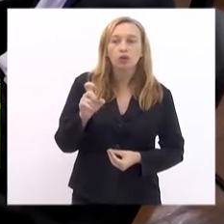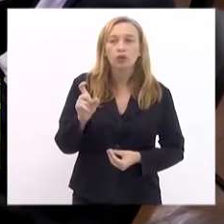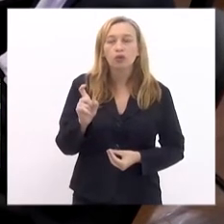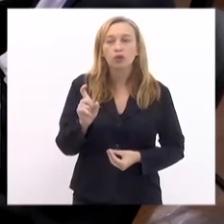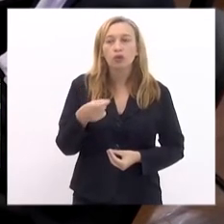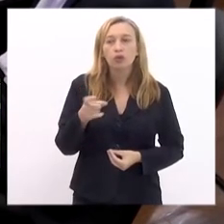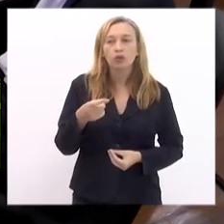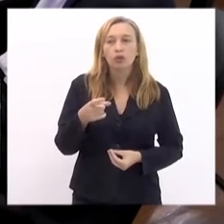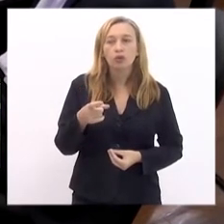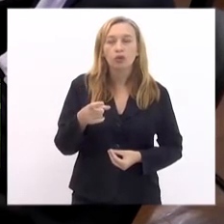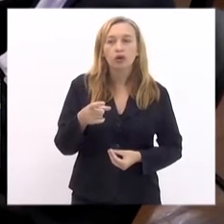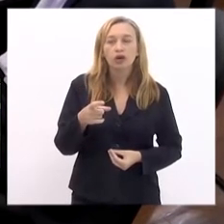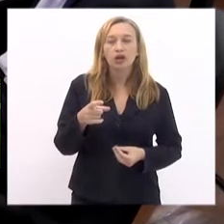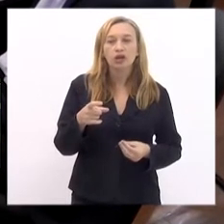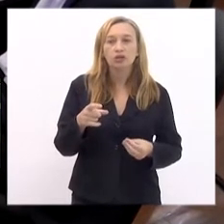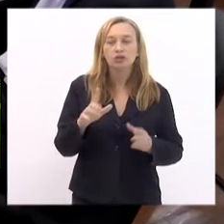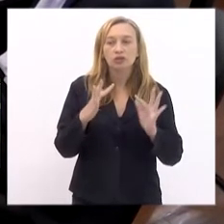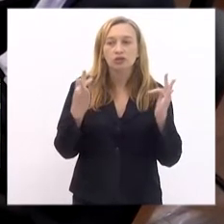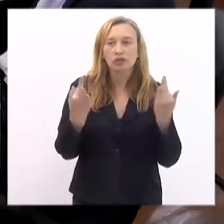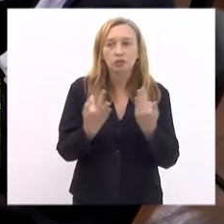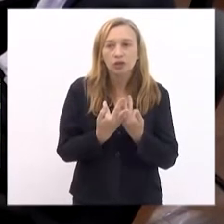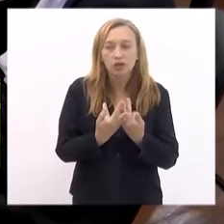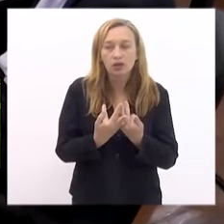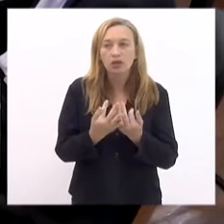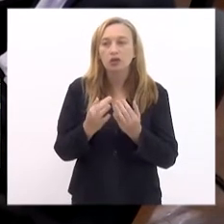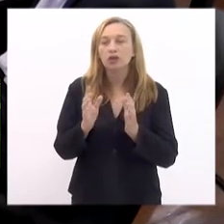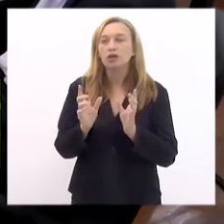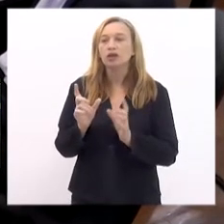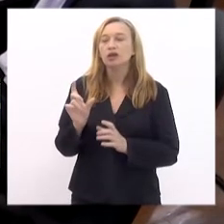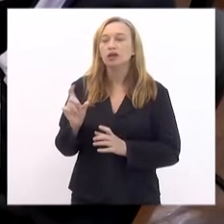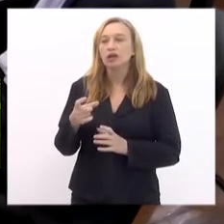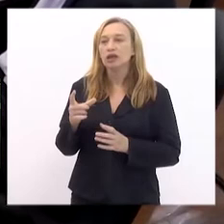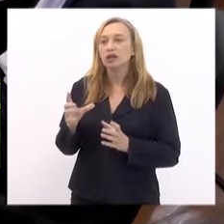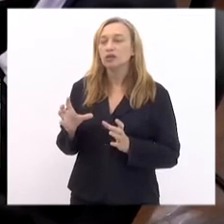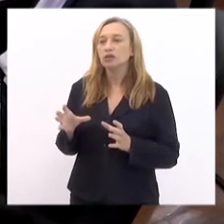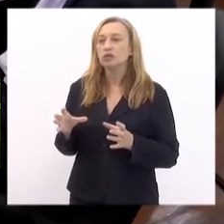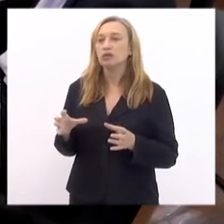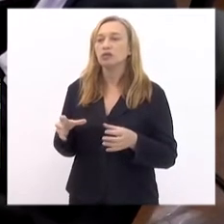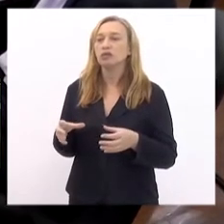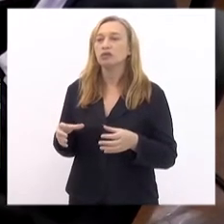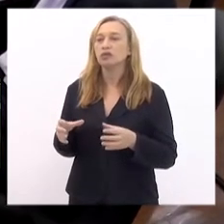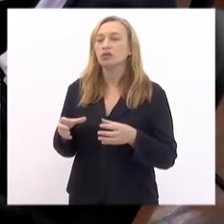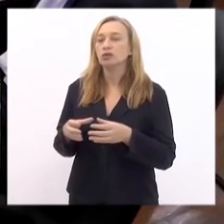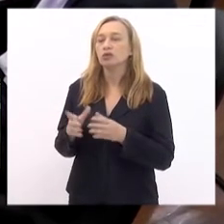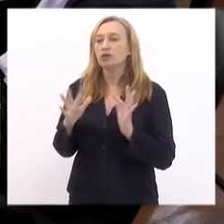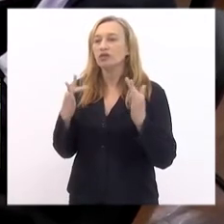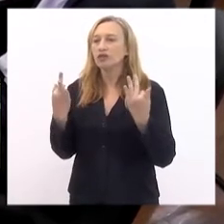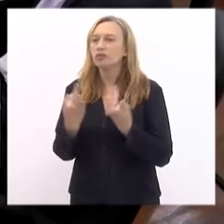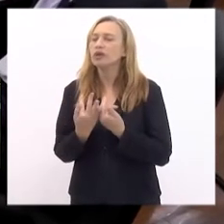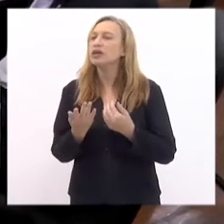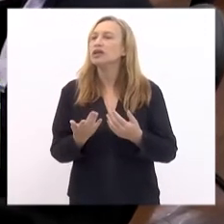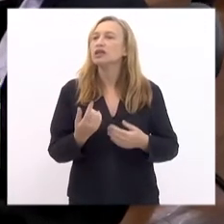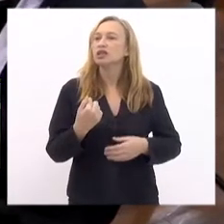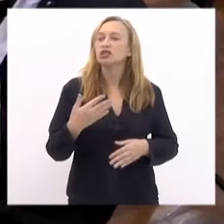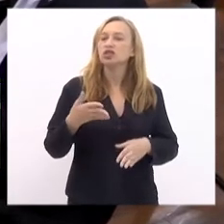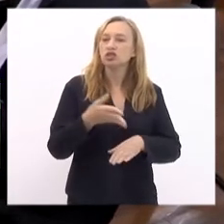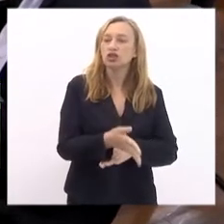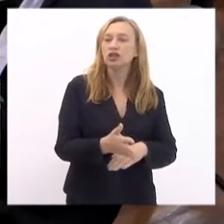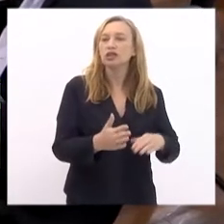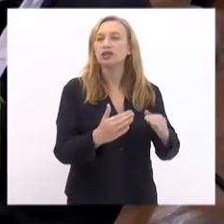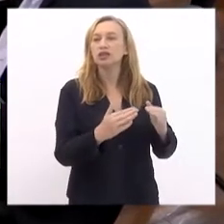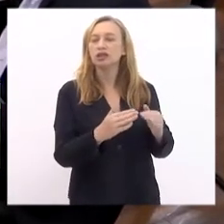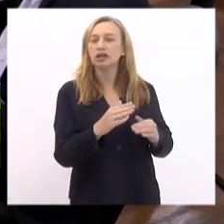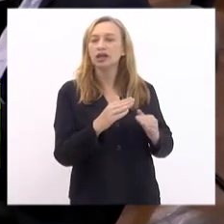para a agricultura familiar, para as cooperativas agrícolas, se isso passa também pela Casa Civil, se isso passa também pela